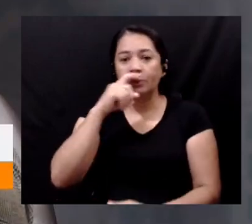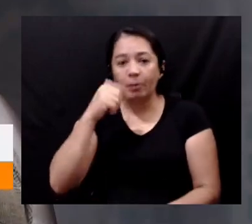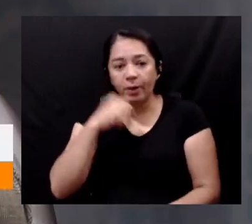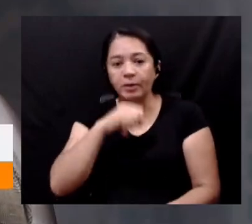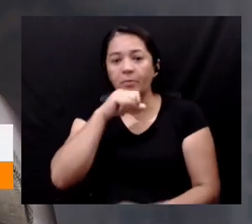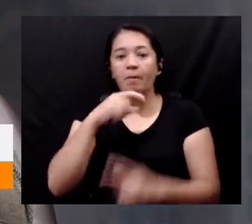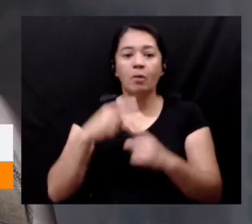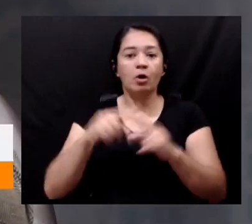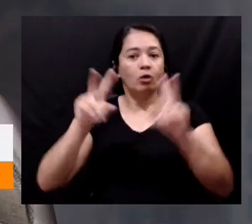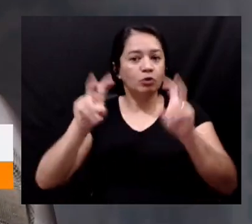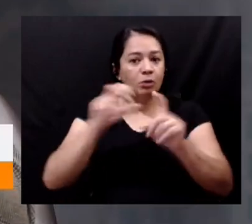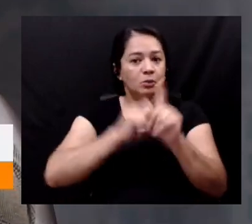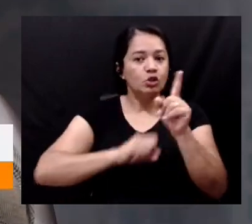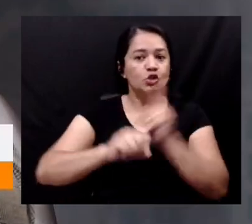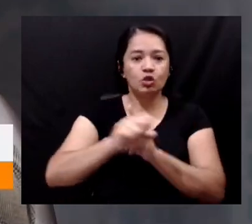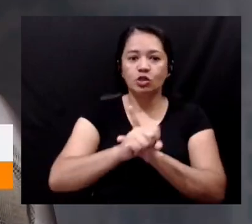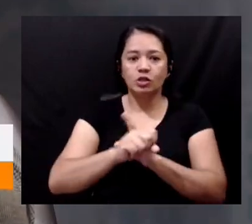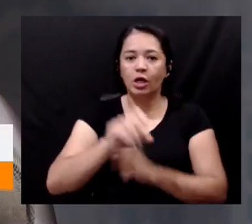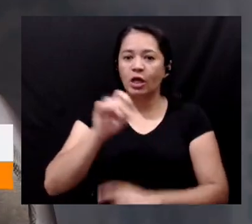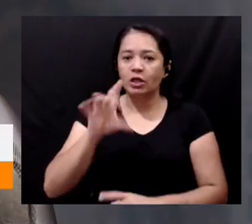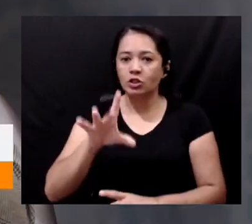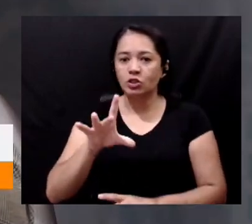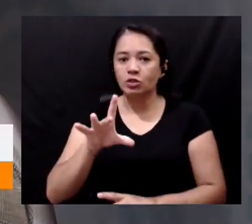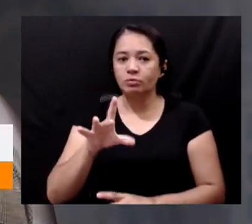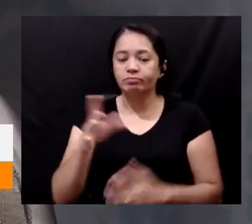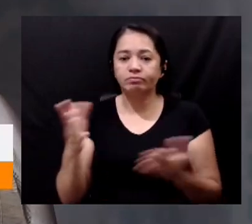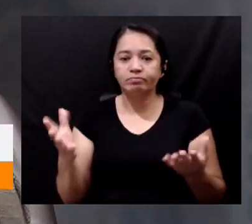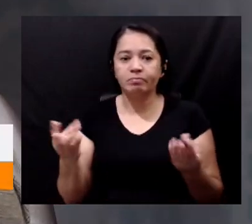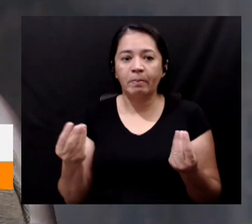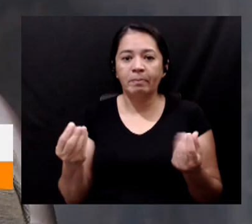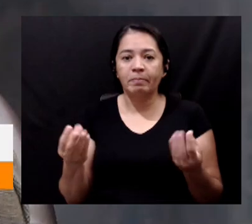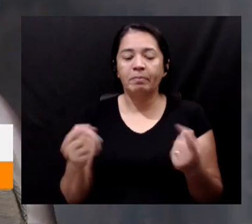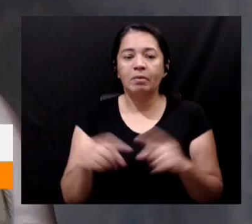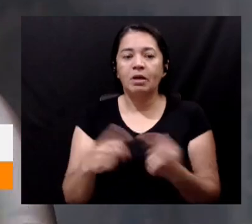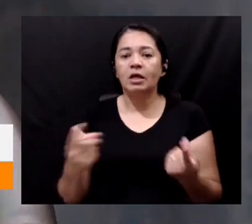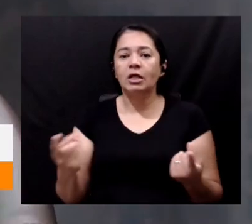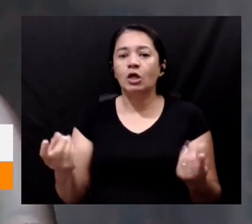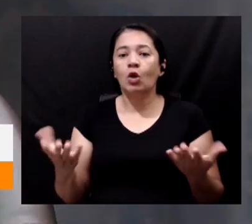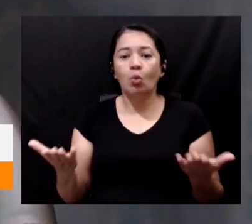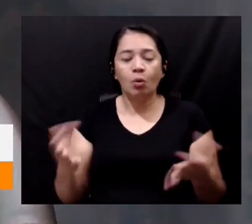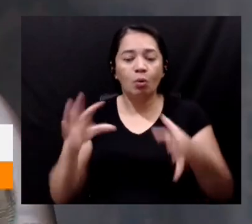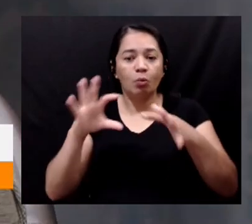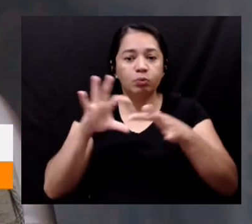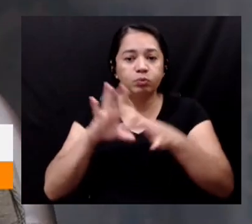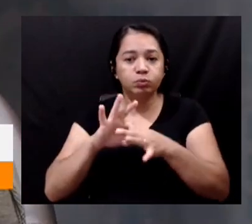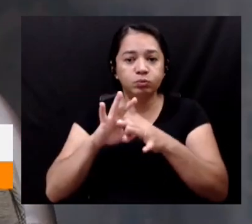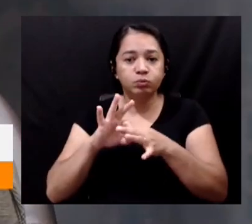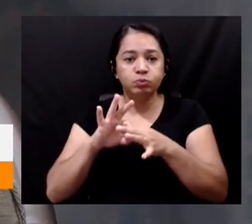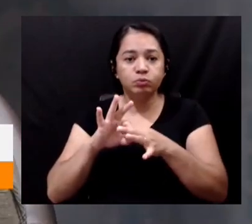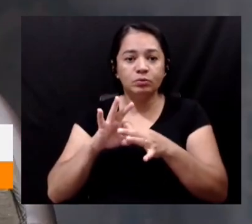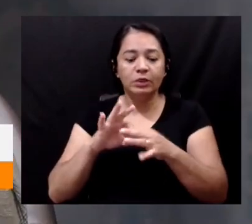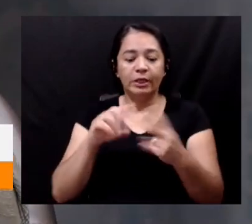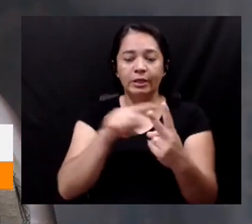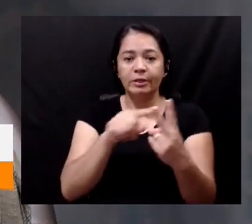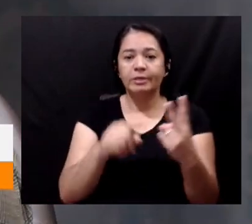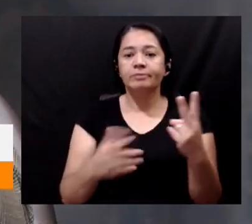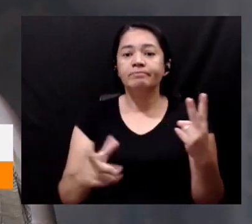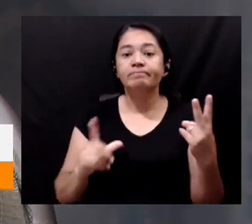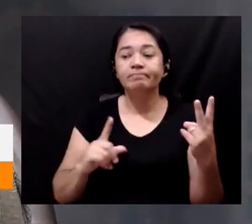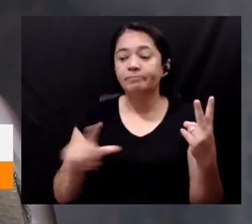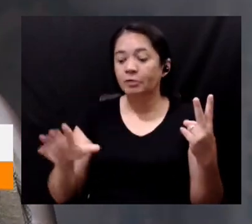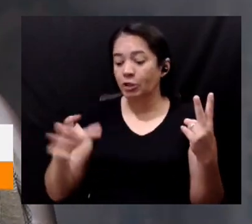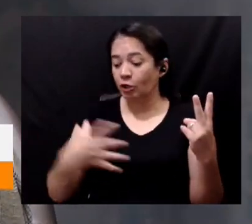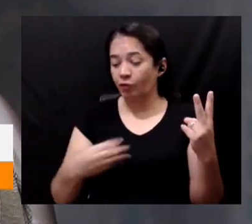Uhum. questão só dos pais, mas qual a conexão que esses pais têm, né, com